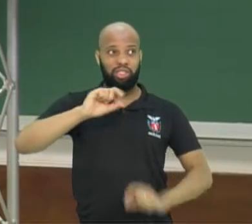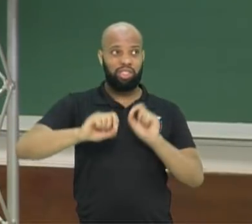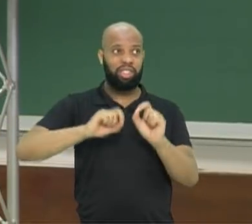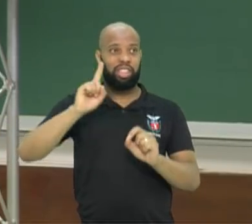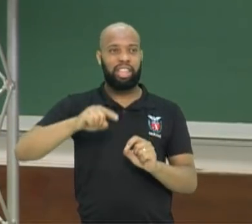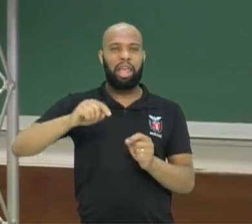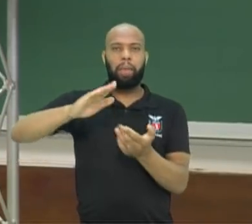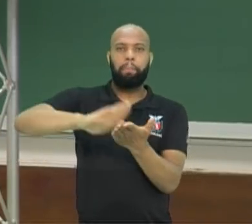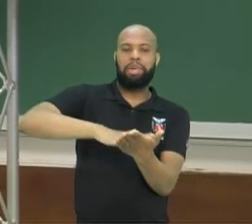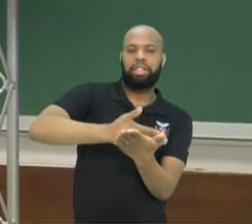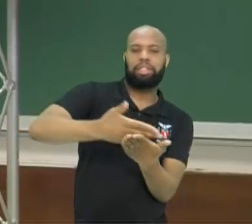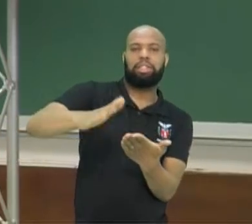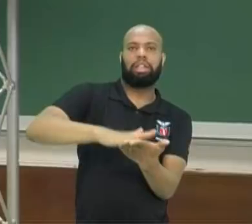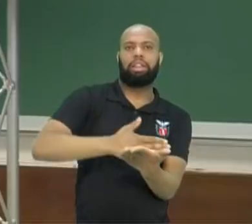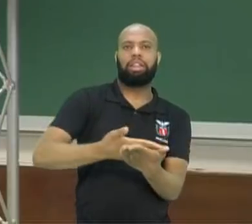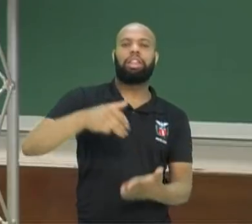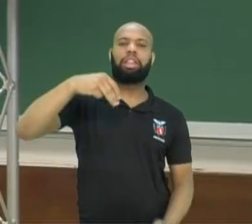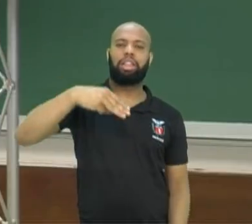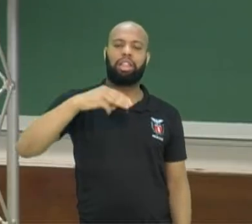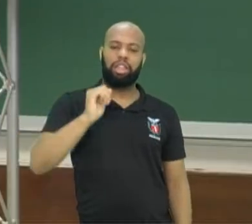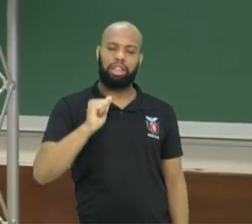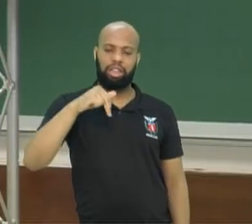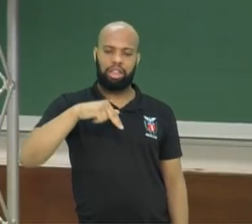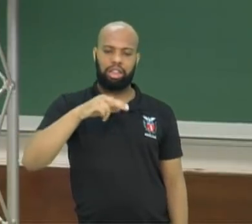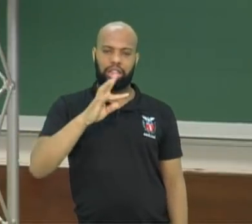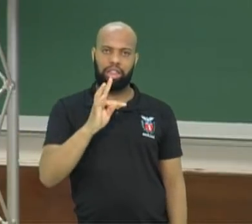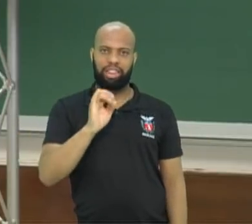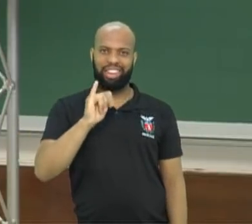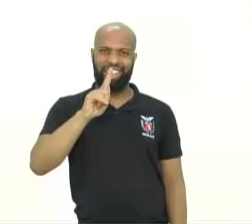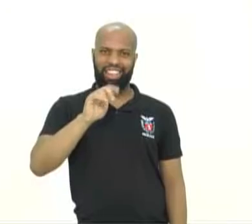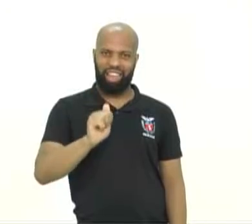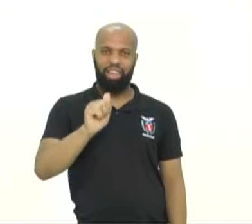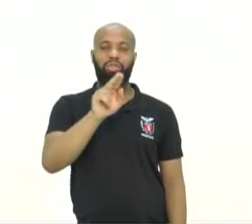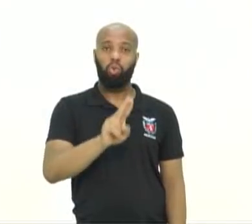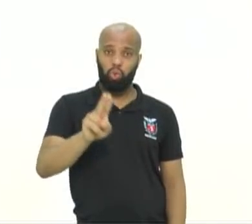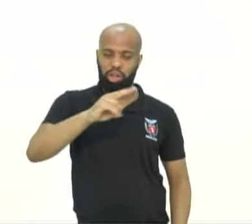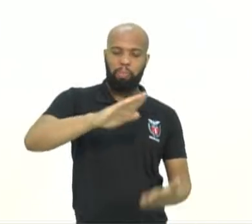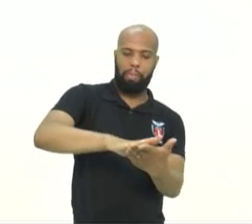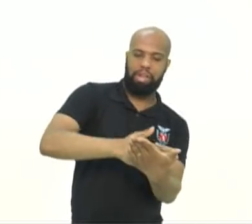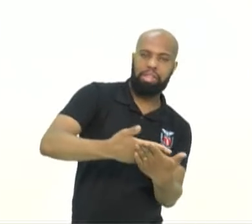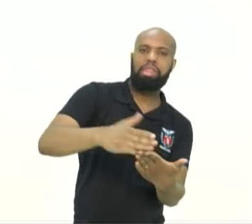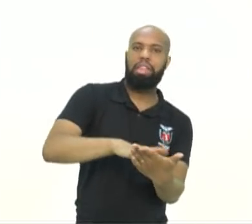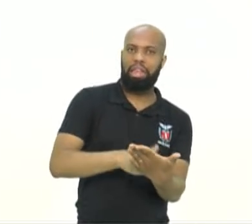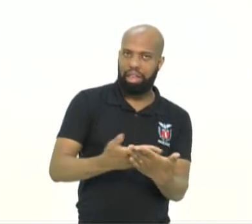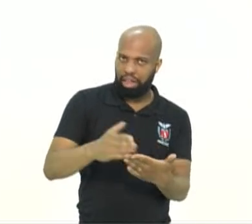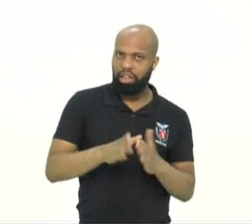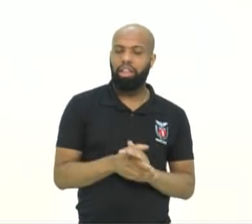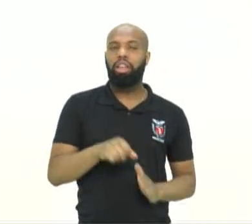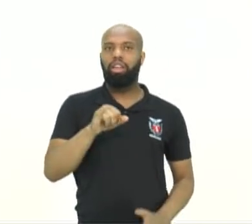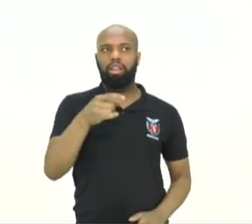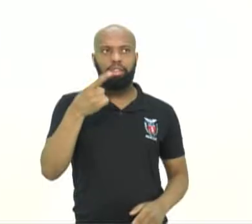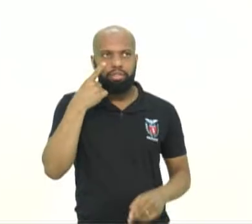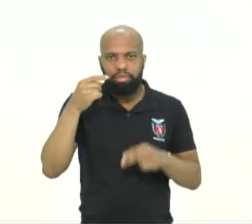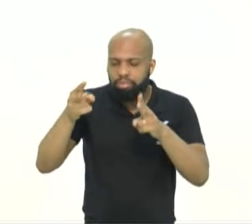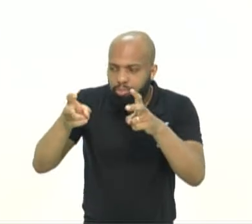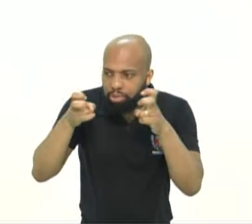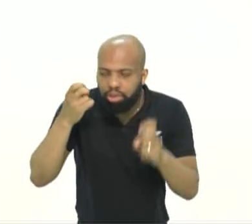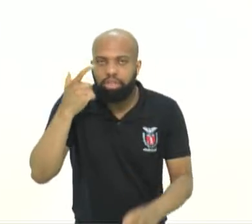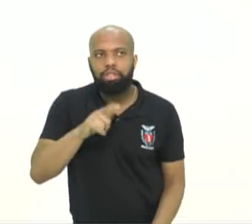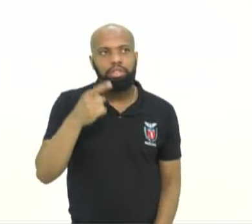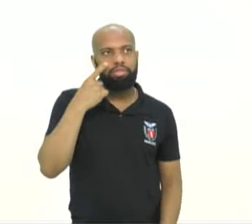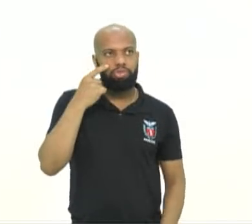uma manteiga que ele usa. Olha que legal, gente. Observa bem. Se você chegar perto, você vai conseguir ver. Olha que